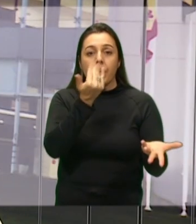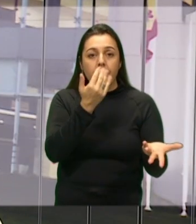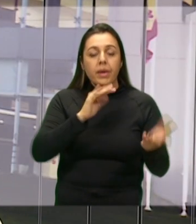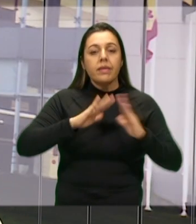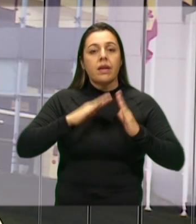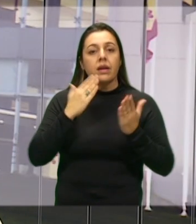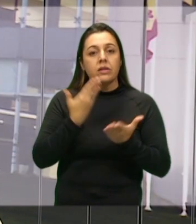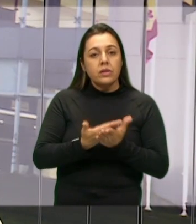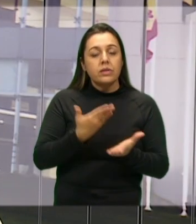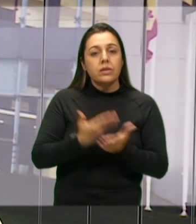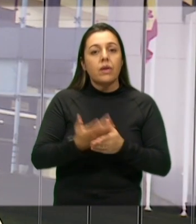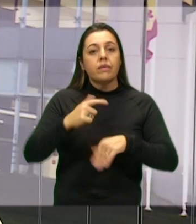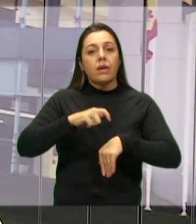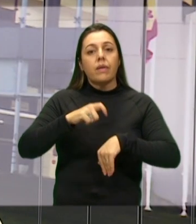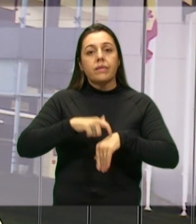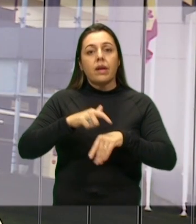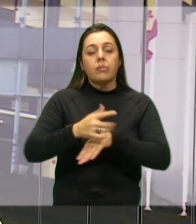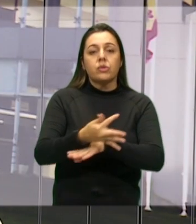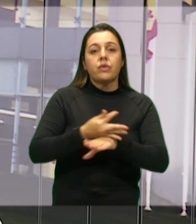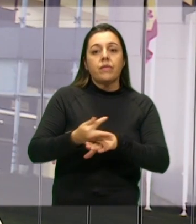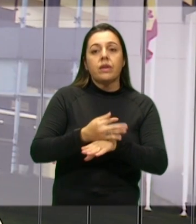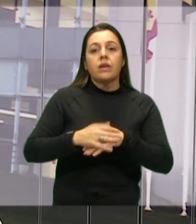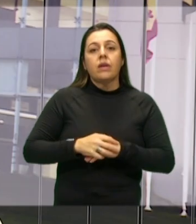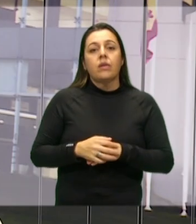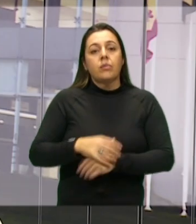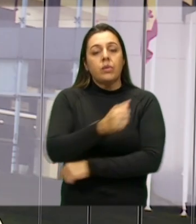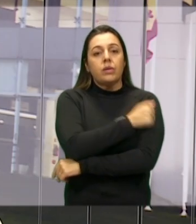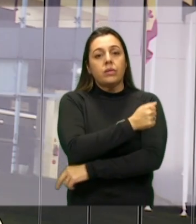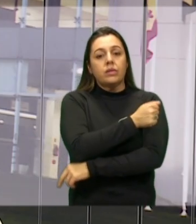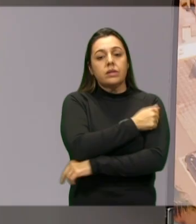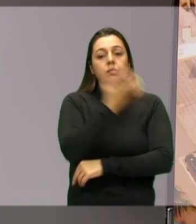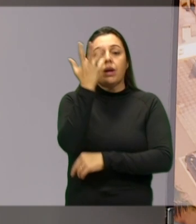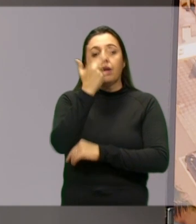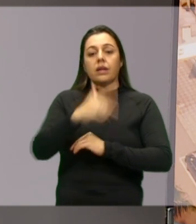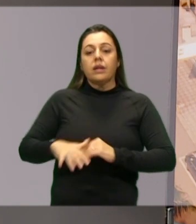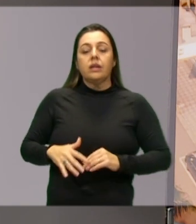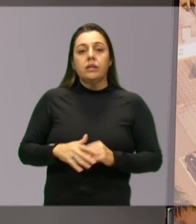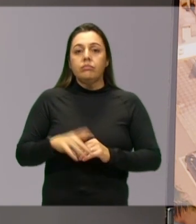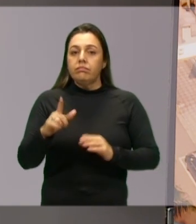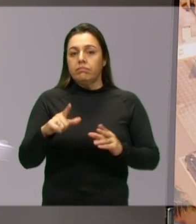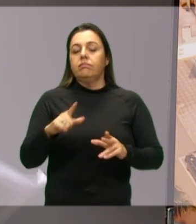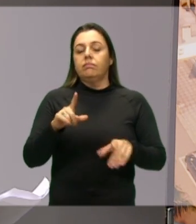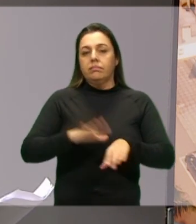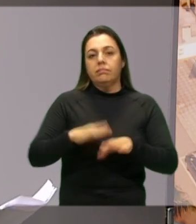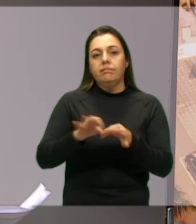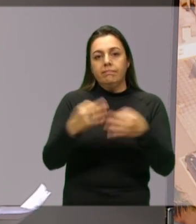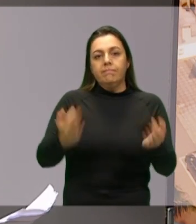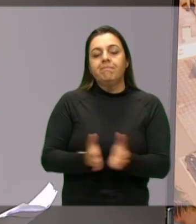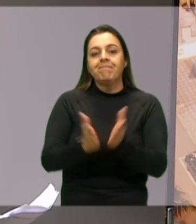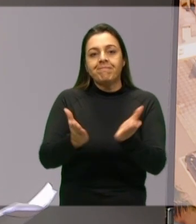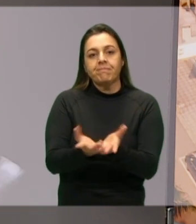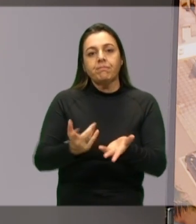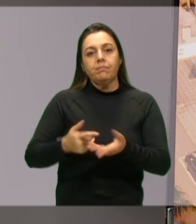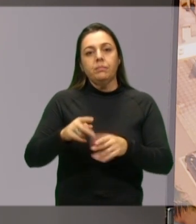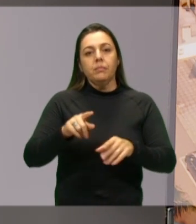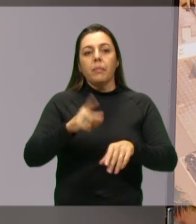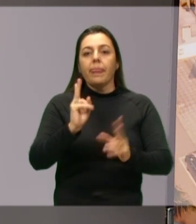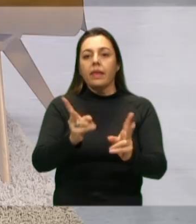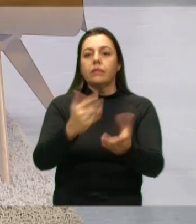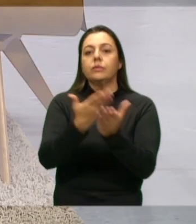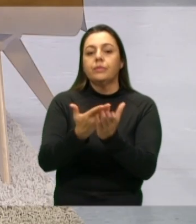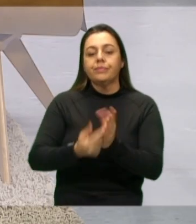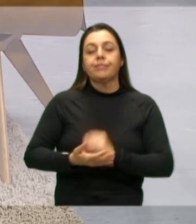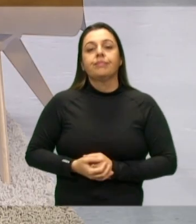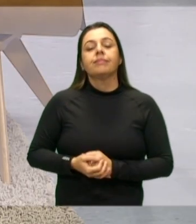escolar, mesmo no período de férias, para os alunos, para as crianças carentes que frequentam a escola no período regular.